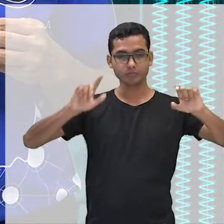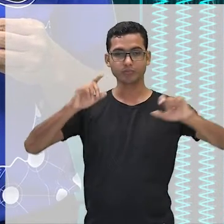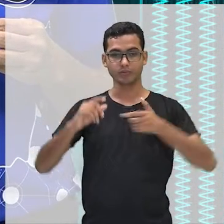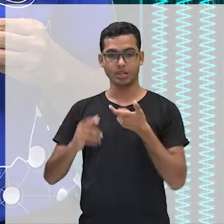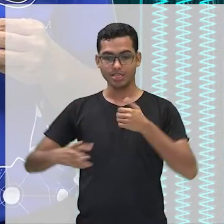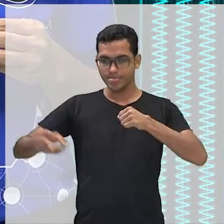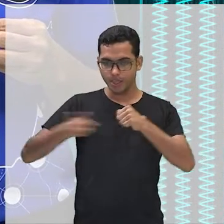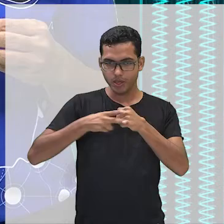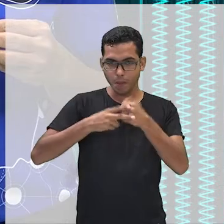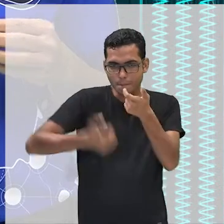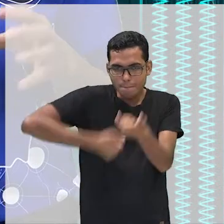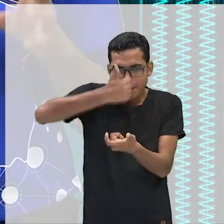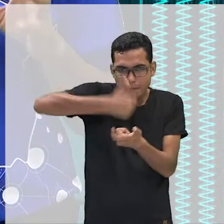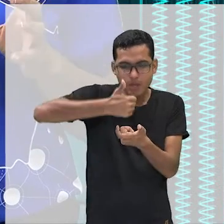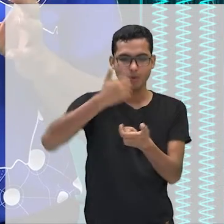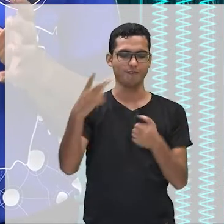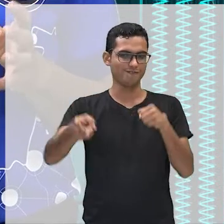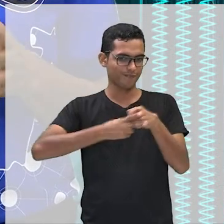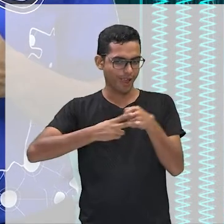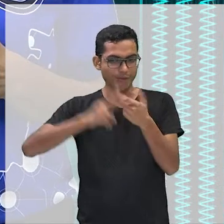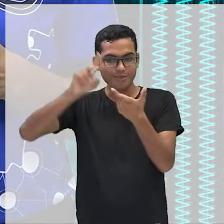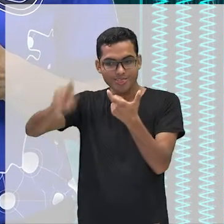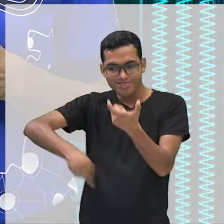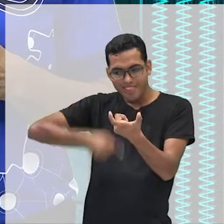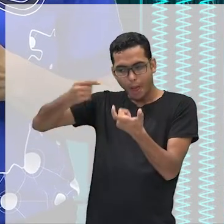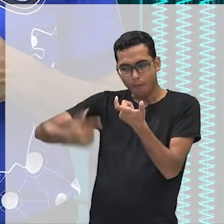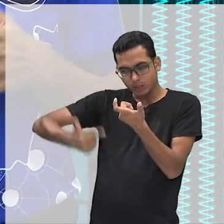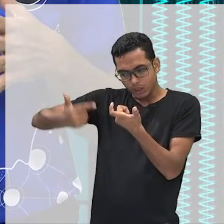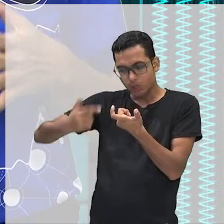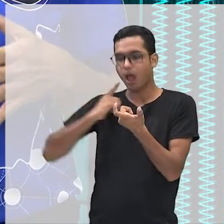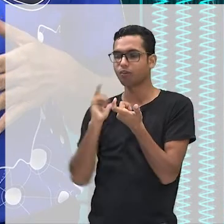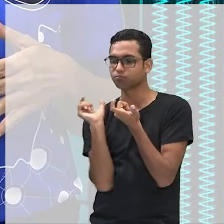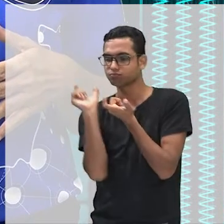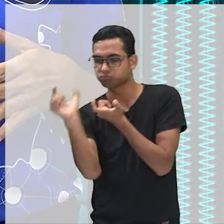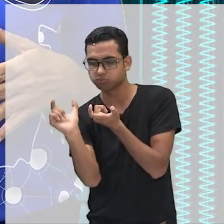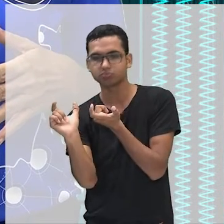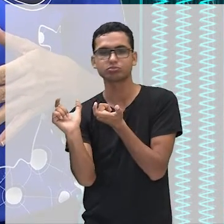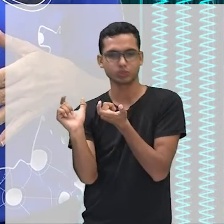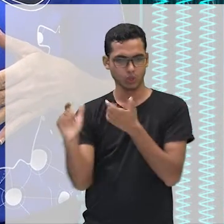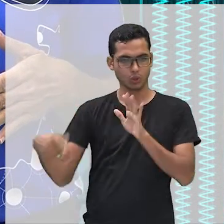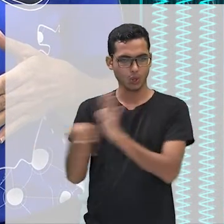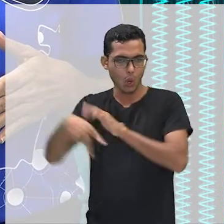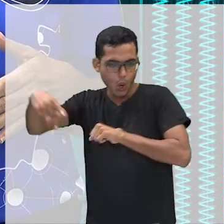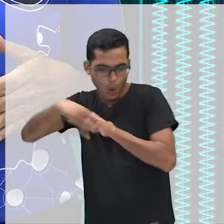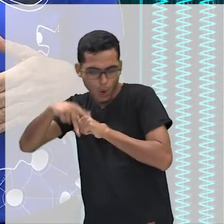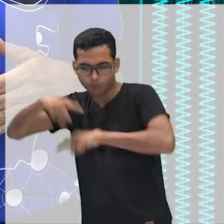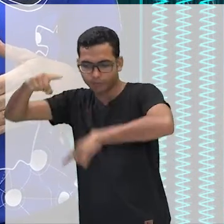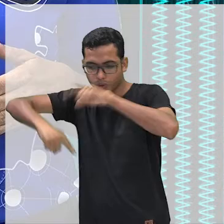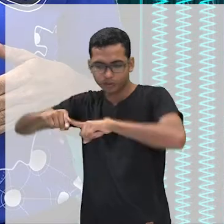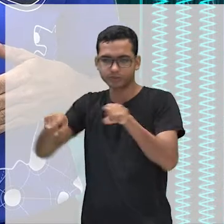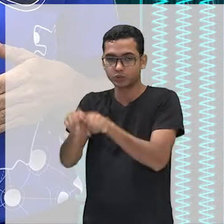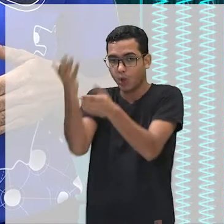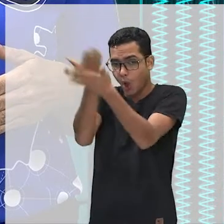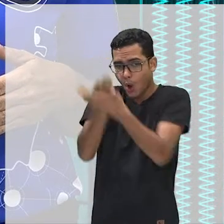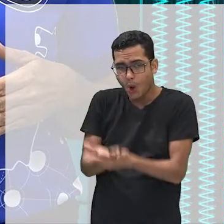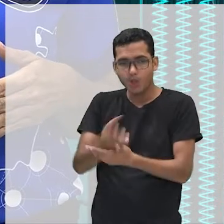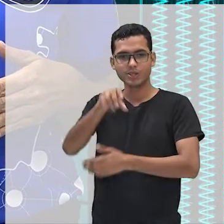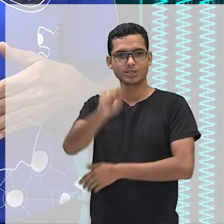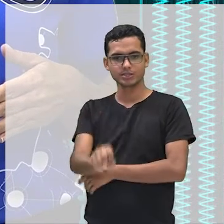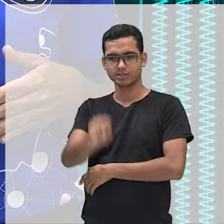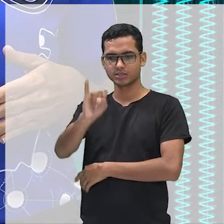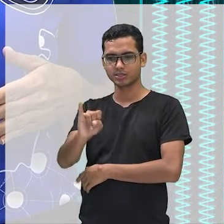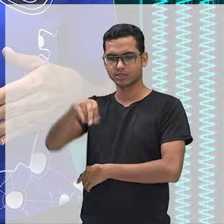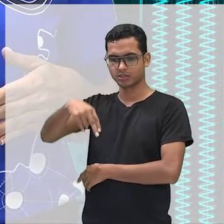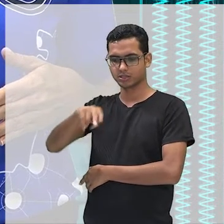do verbo, não é isso? Essa é a posição deles. Vimos todos esses que são no singular, né? Me, you,